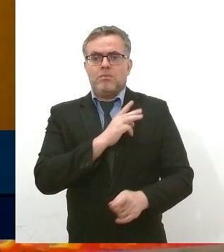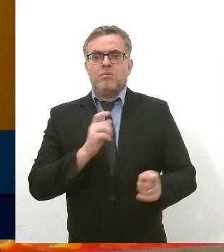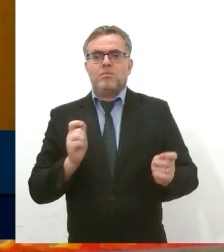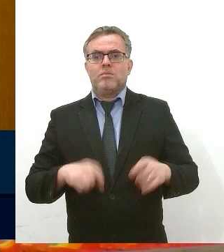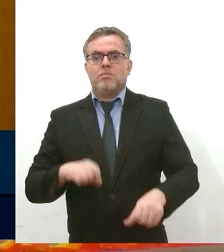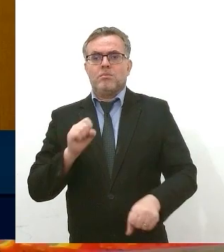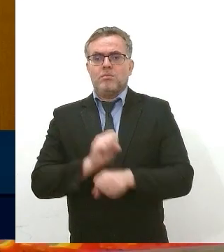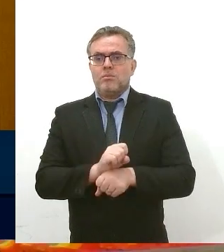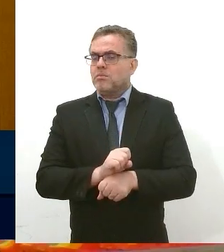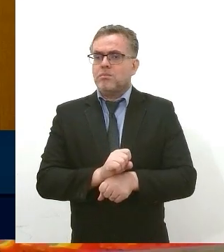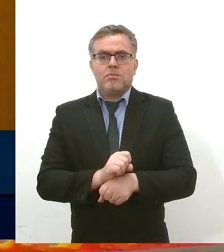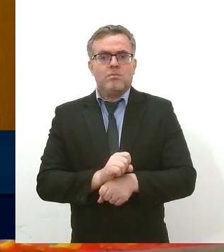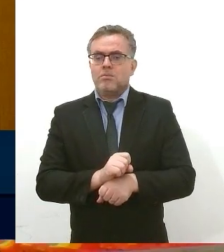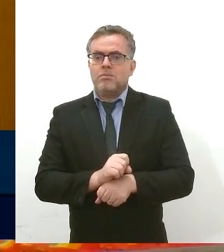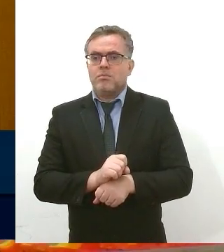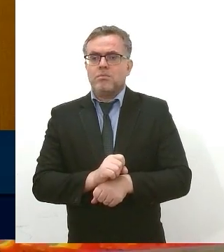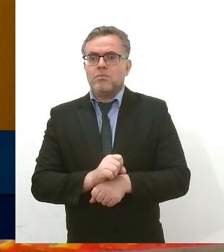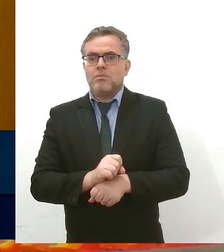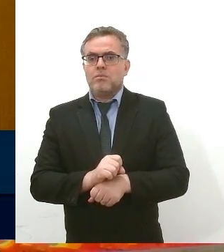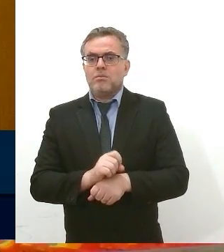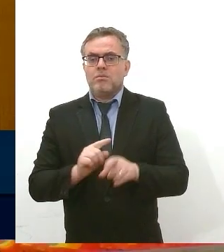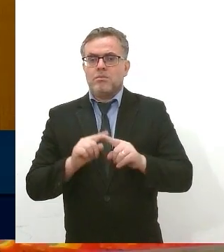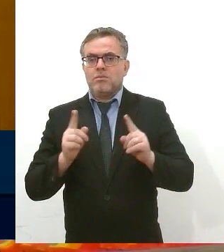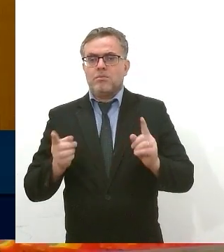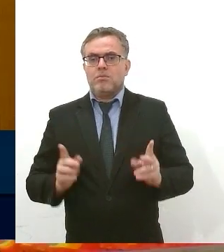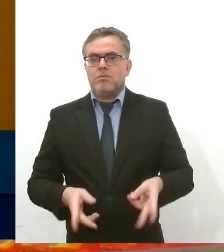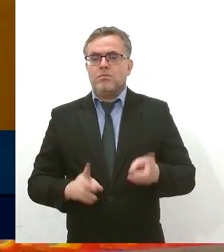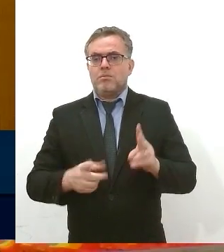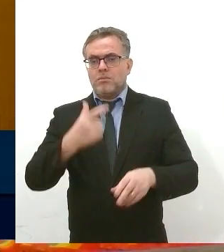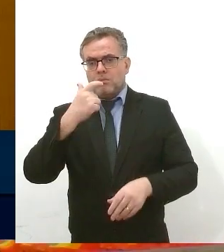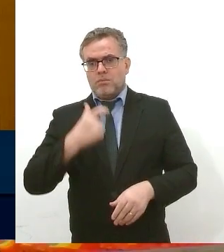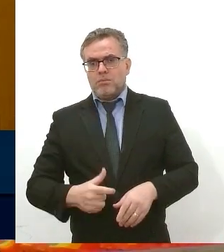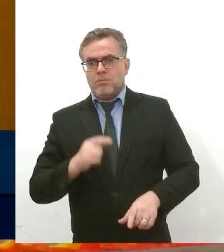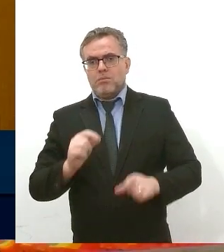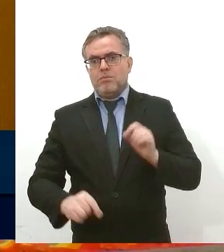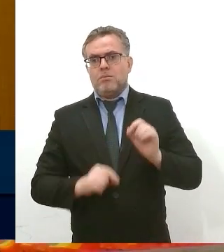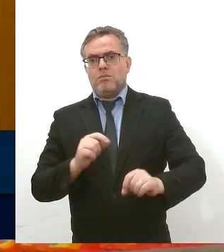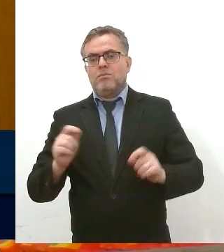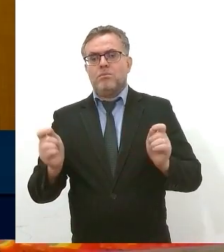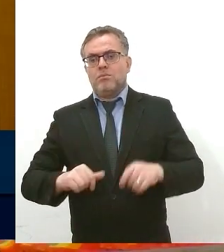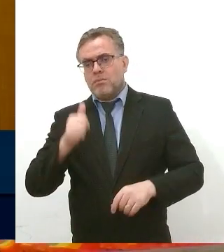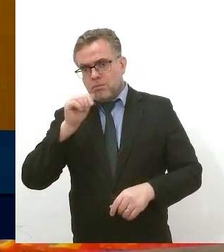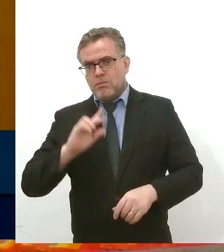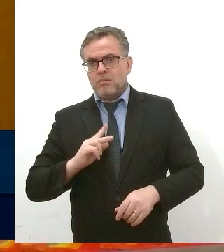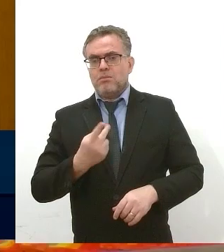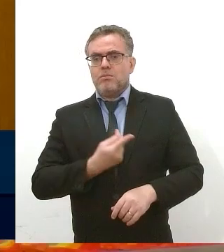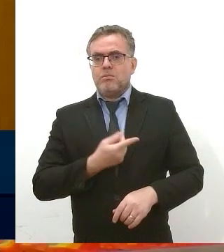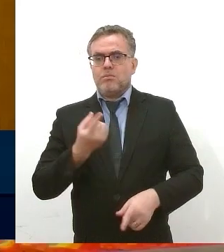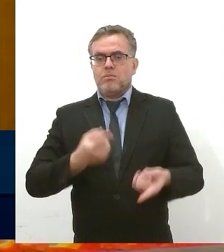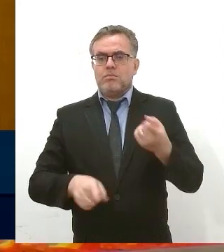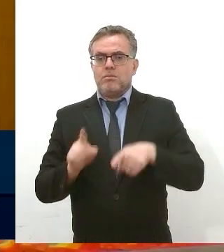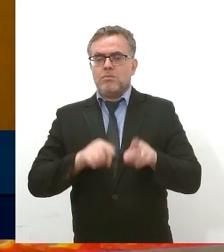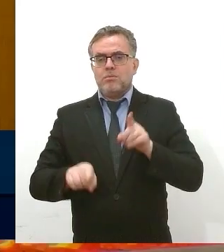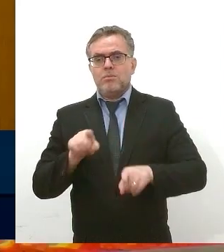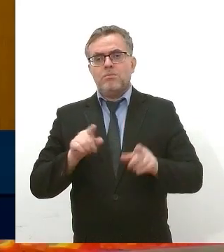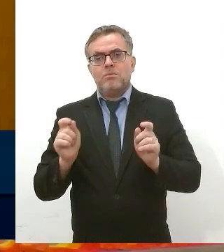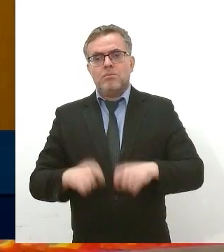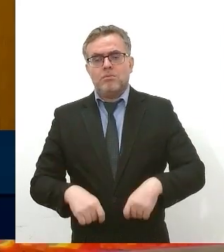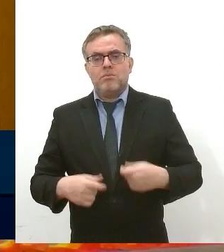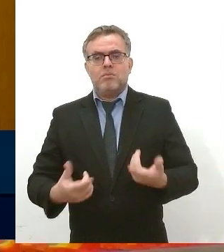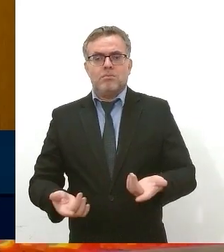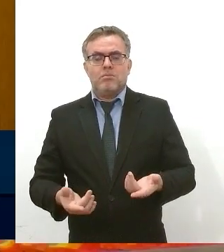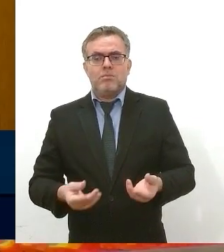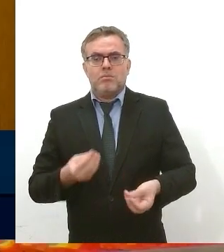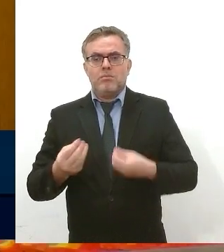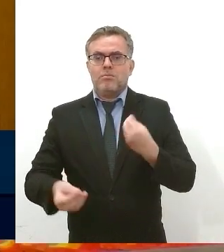de muitas pessoas como eu, né, mulheres trans, travestis, né, que acabam se evadindo, né, dos